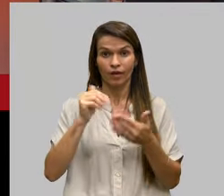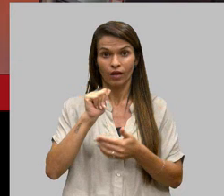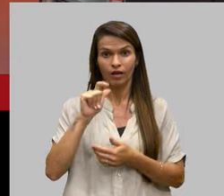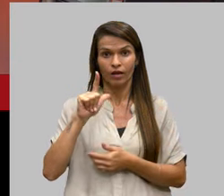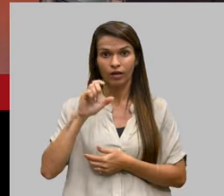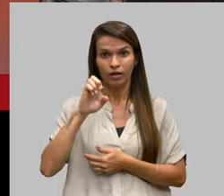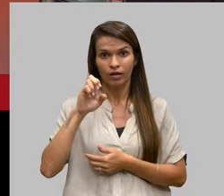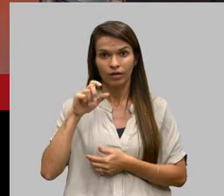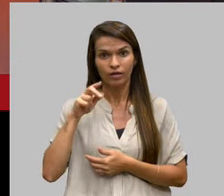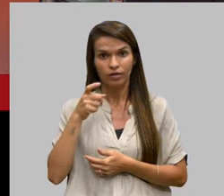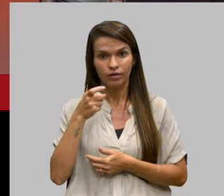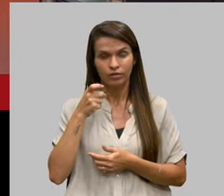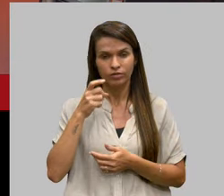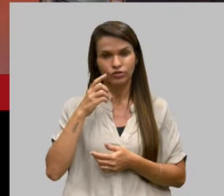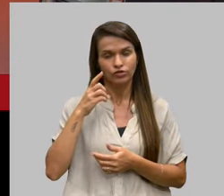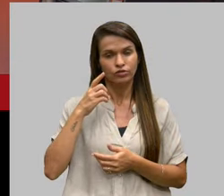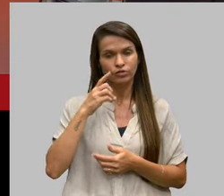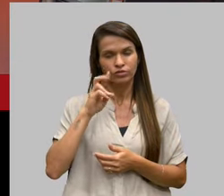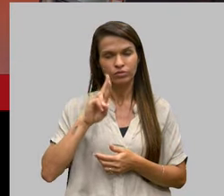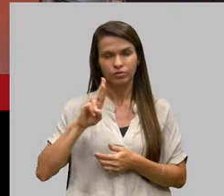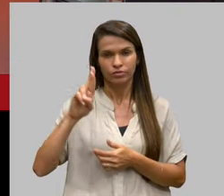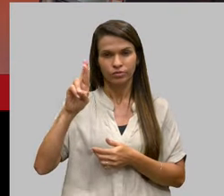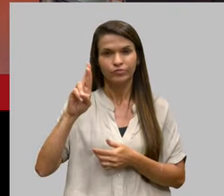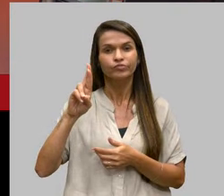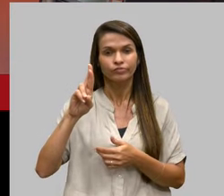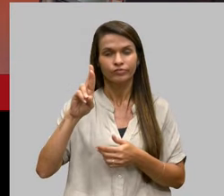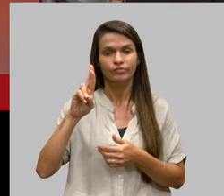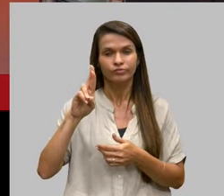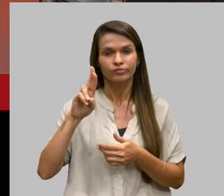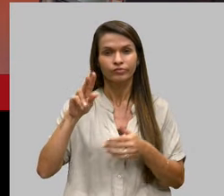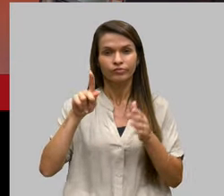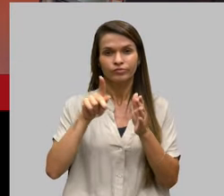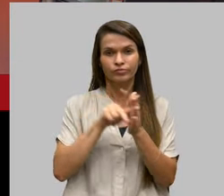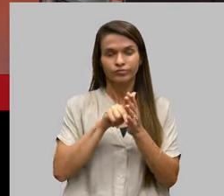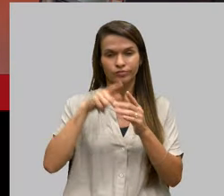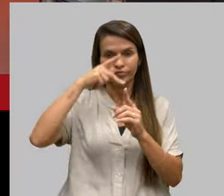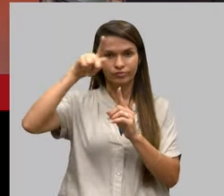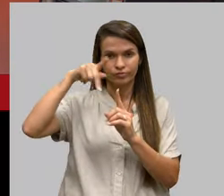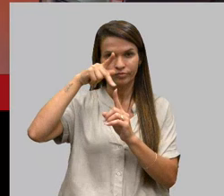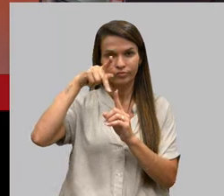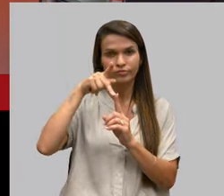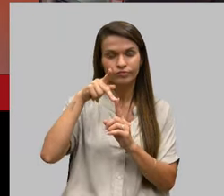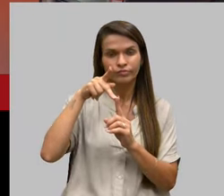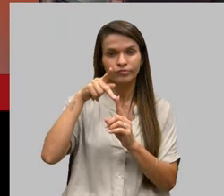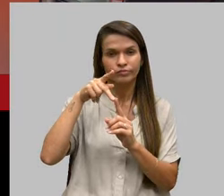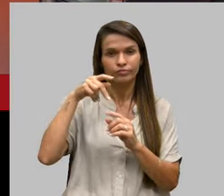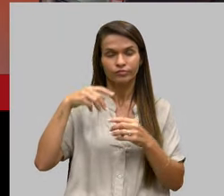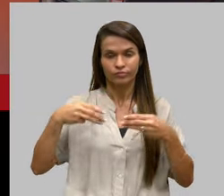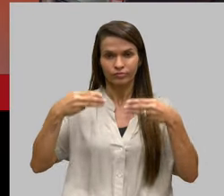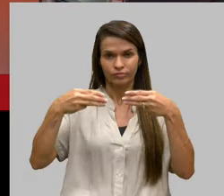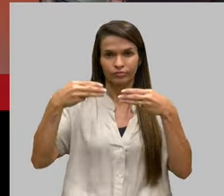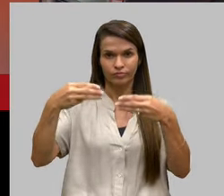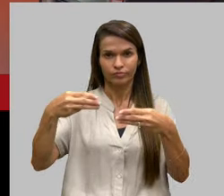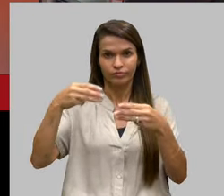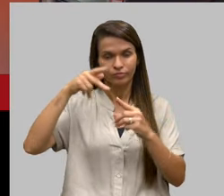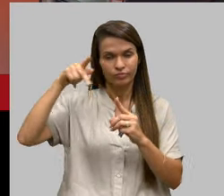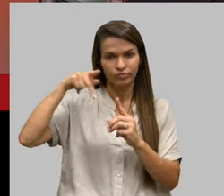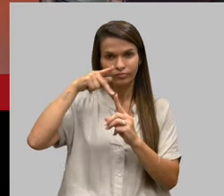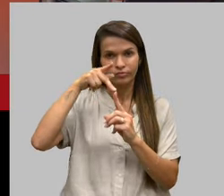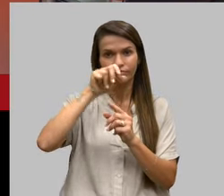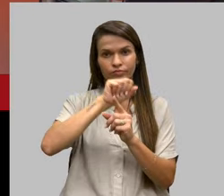Rodrigues diretor do Departamento de regimes próprios de previdência social do Ministério da Previdência